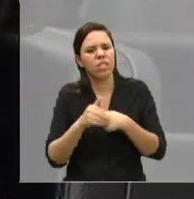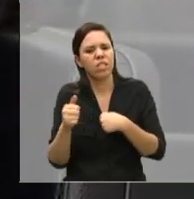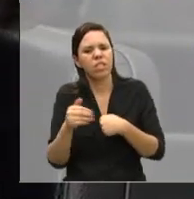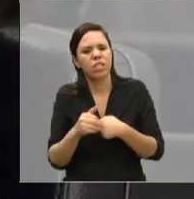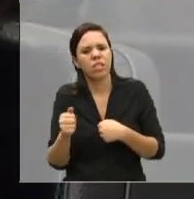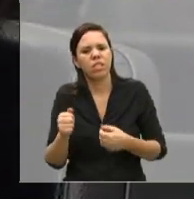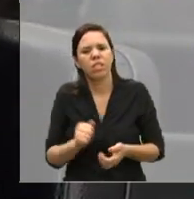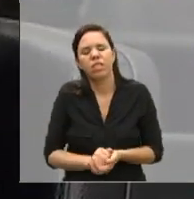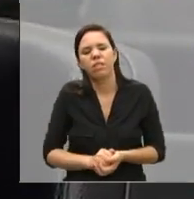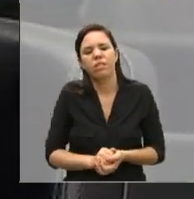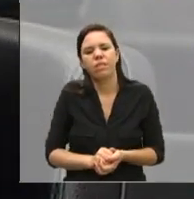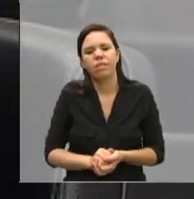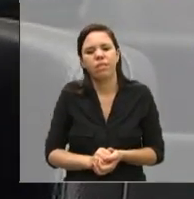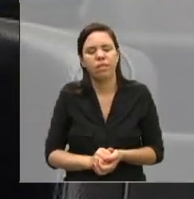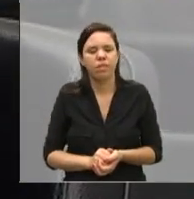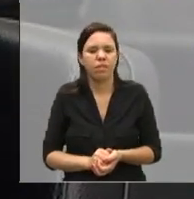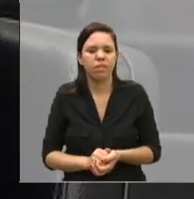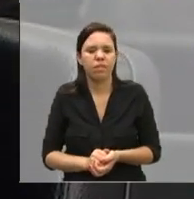e